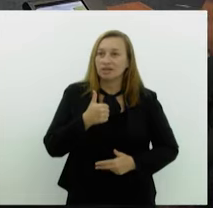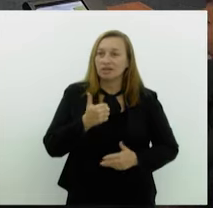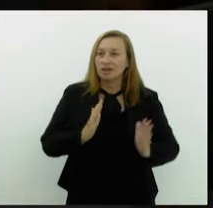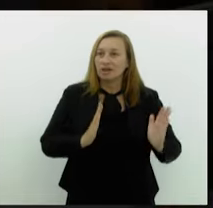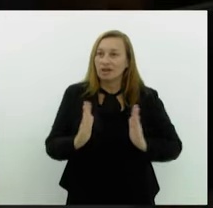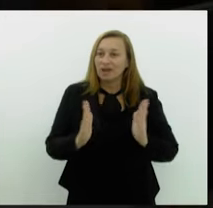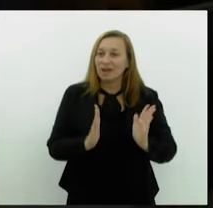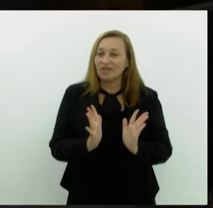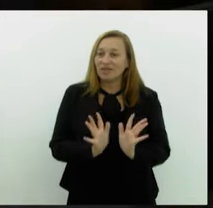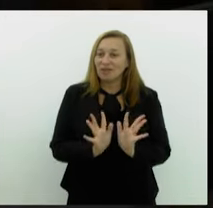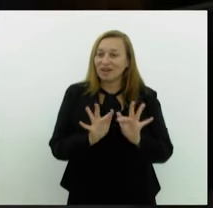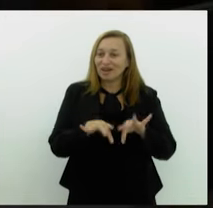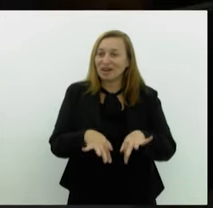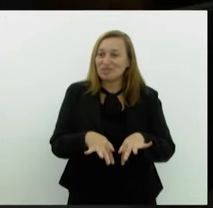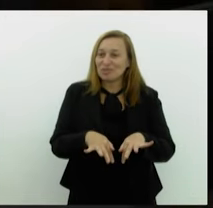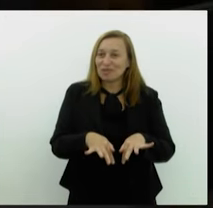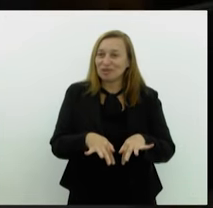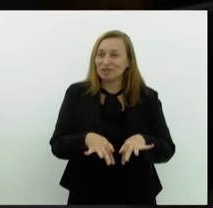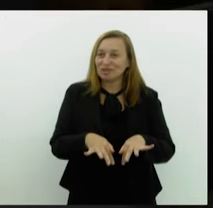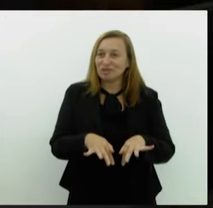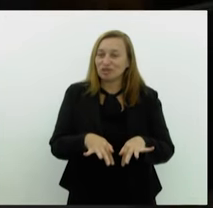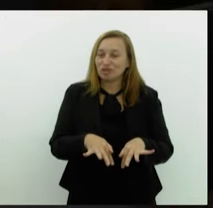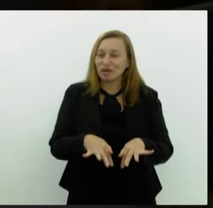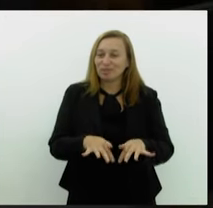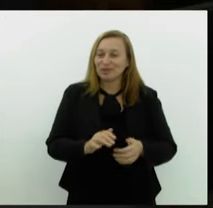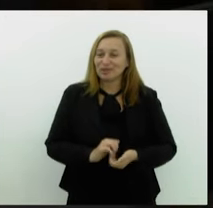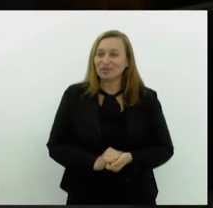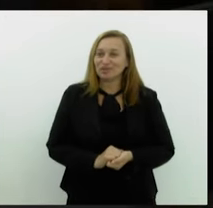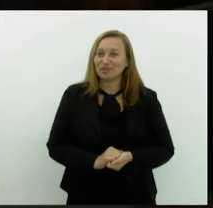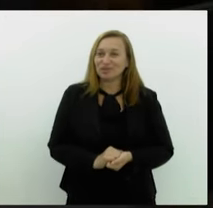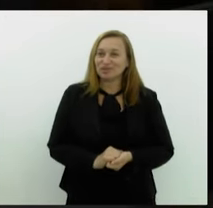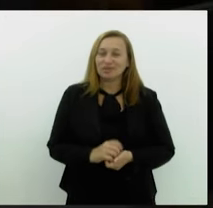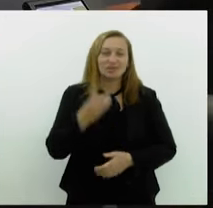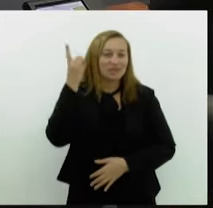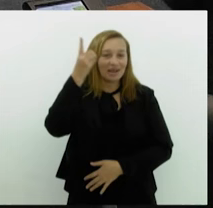nosso primeiro orador, Luiz Paulo da Rocha.